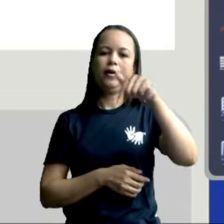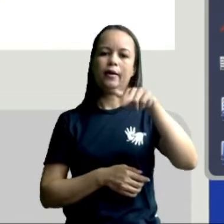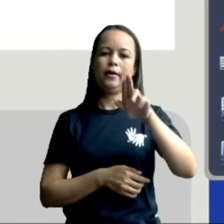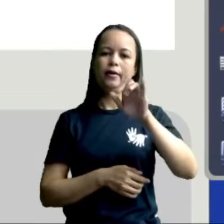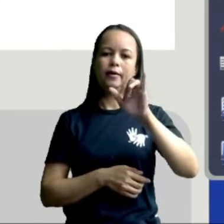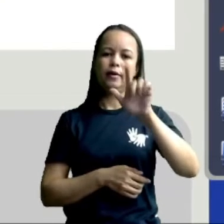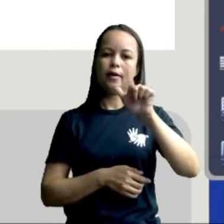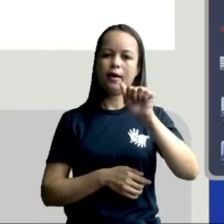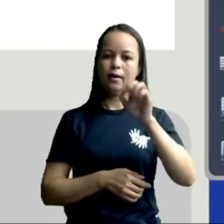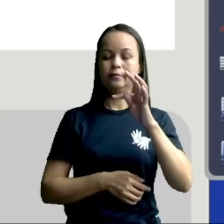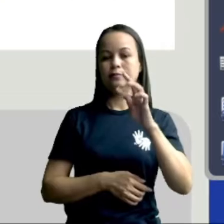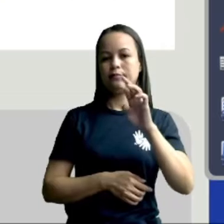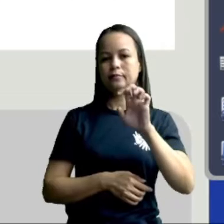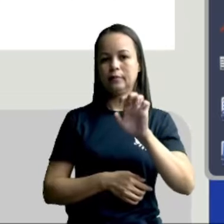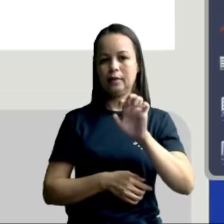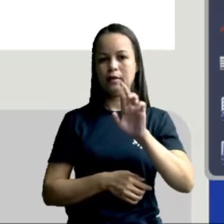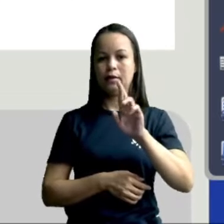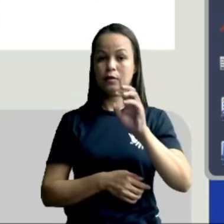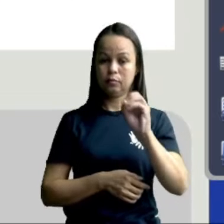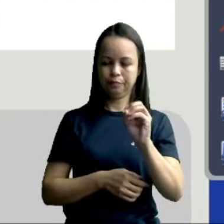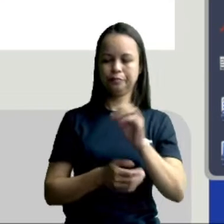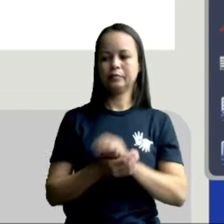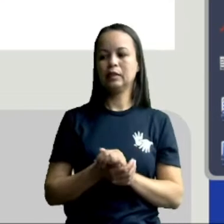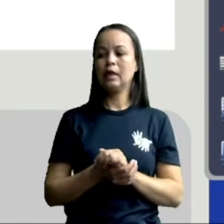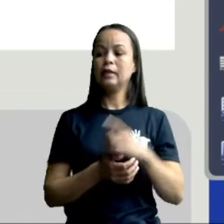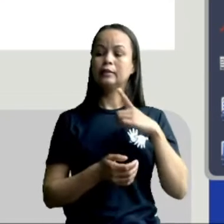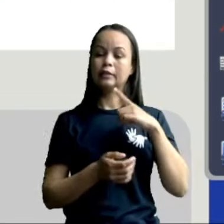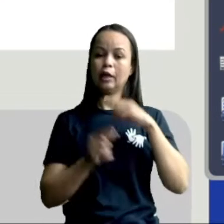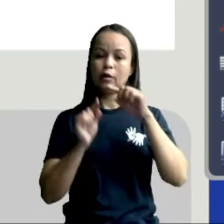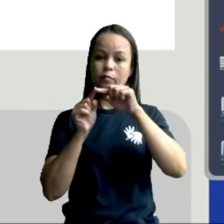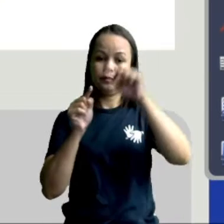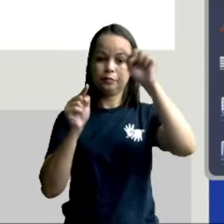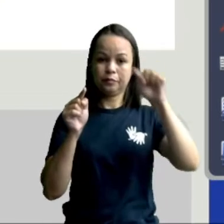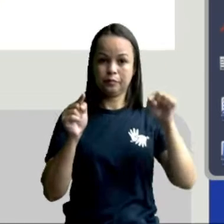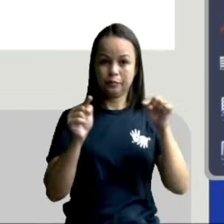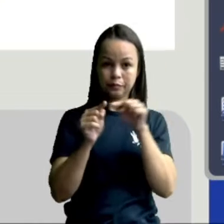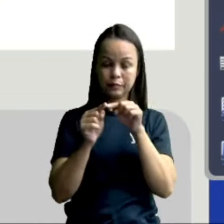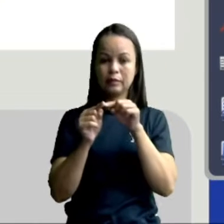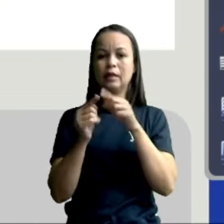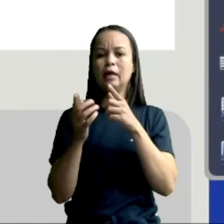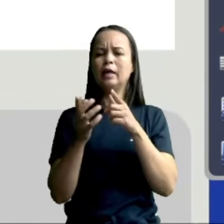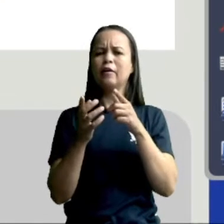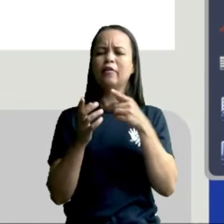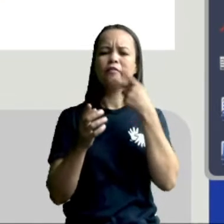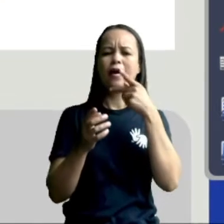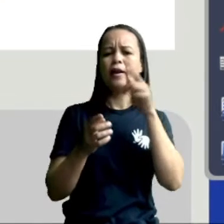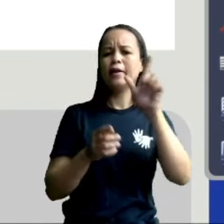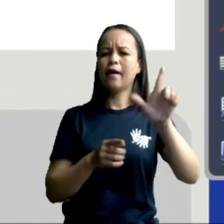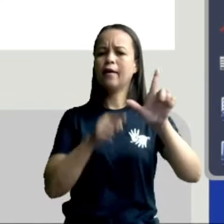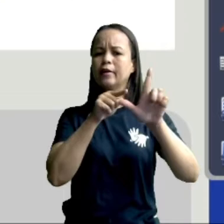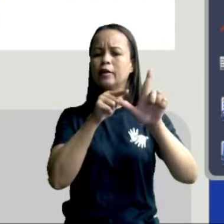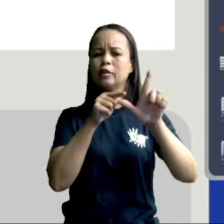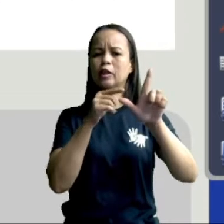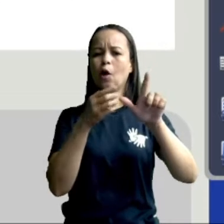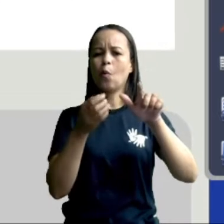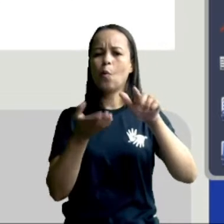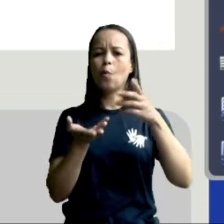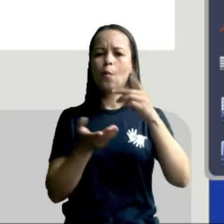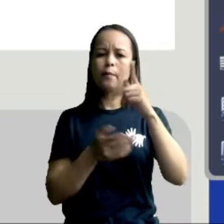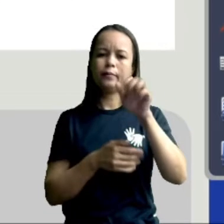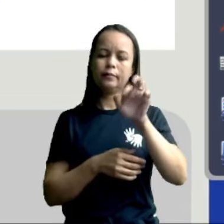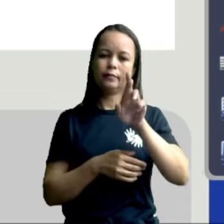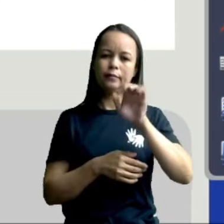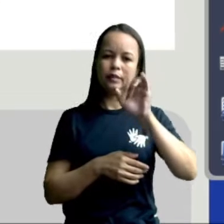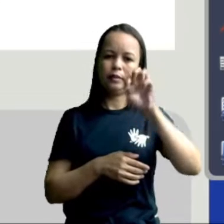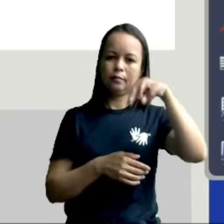equilátero. Muito bem! Então, temos aqui um triângulo onde os três lados valem L. Quem é o perímetro, então? É somar